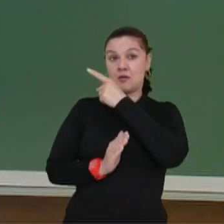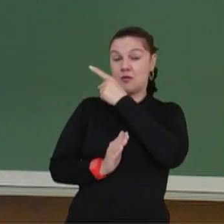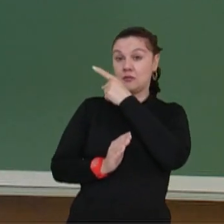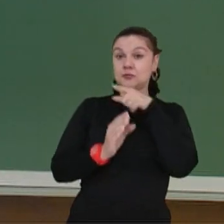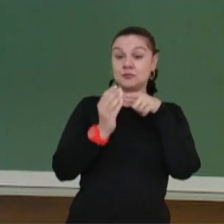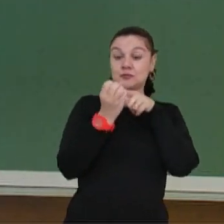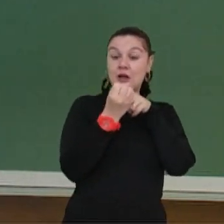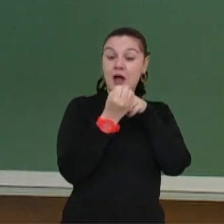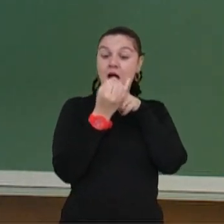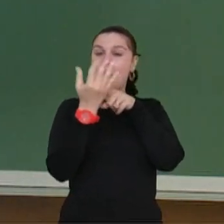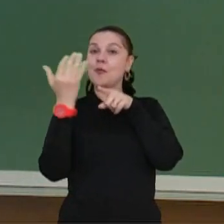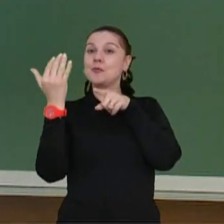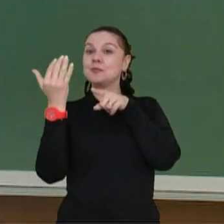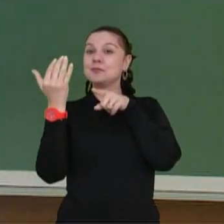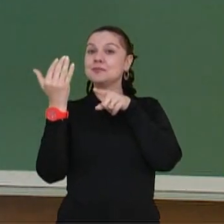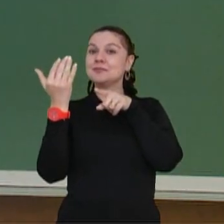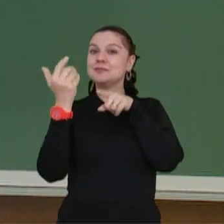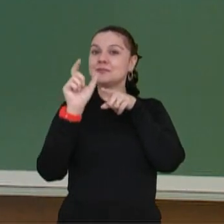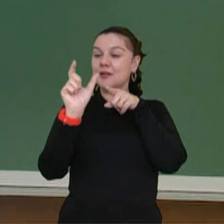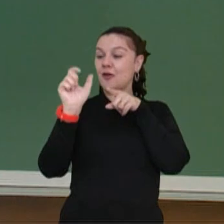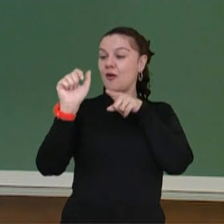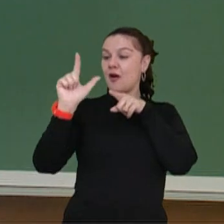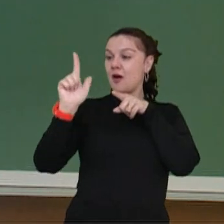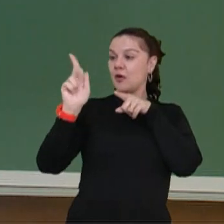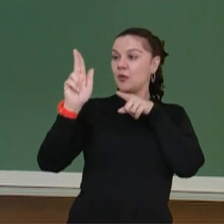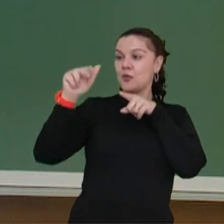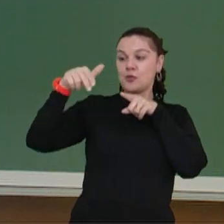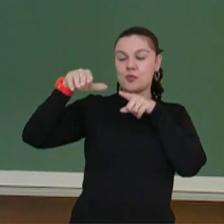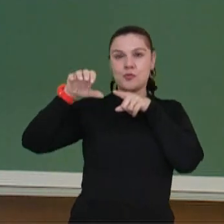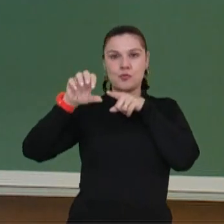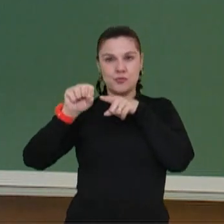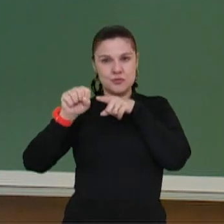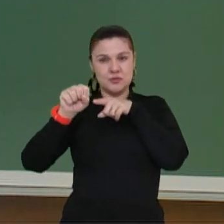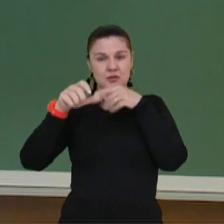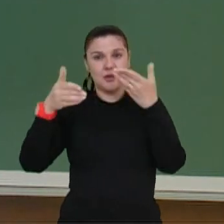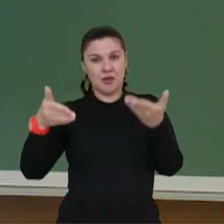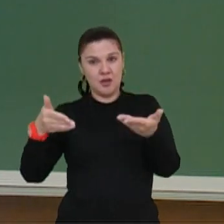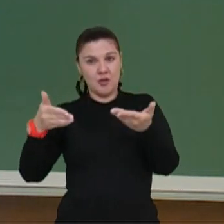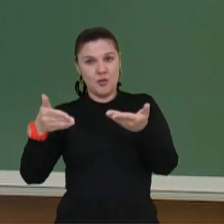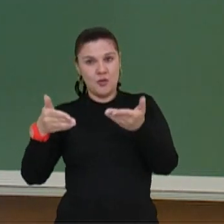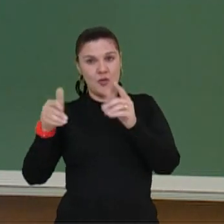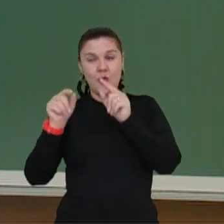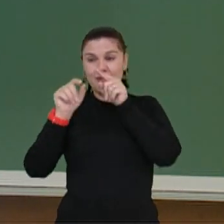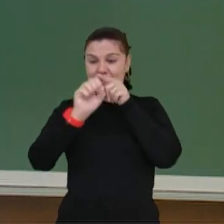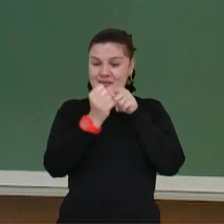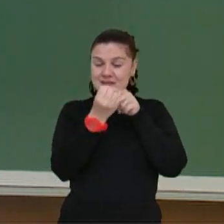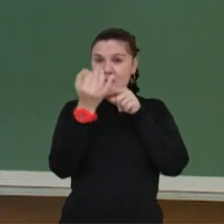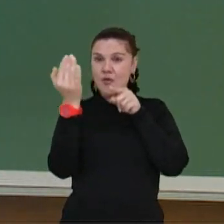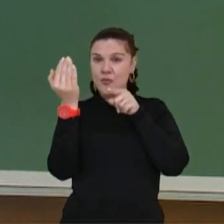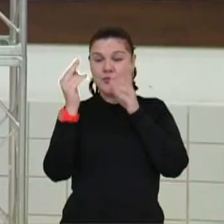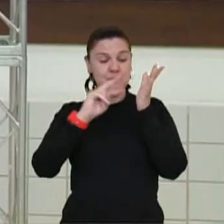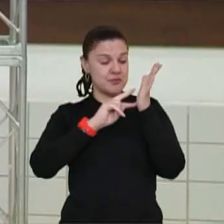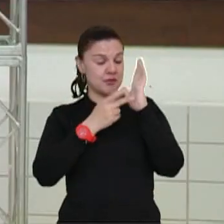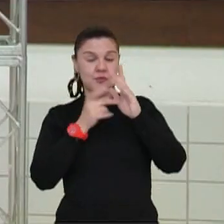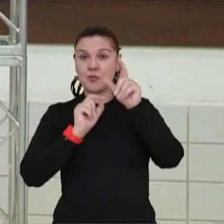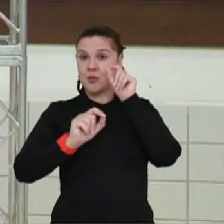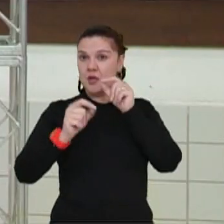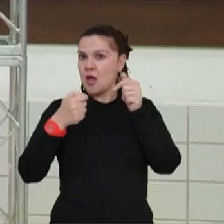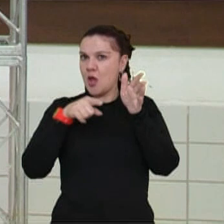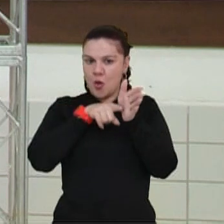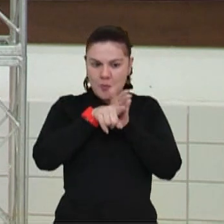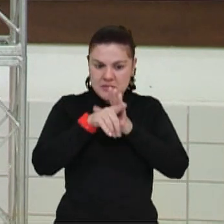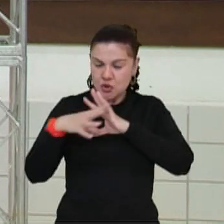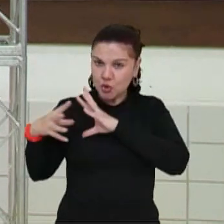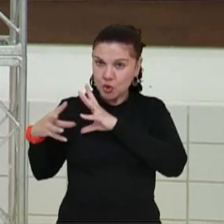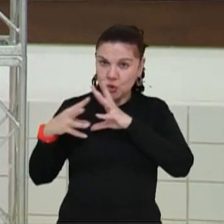é alguns. Como apareceu ali no enunciado o alguns, o que significa esse alguns? Significa que eu não pesquisei